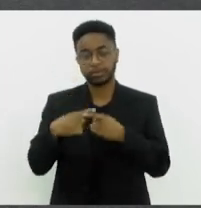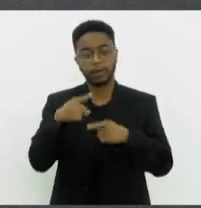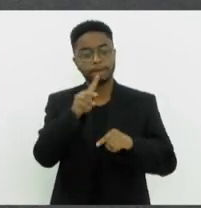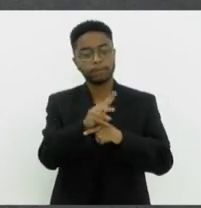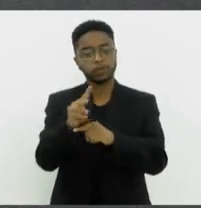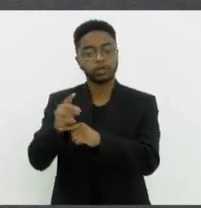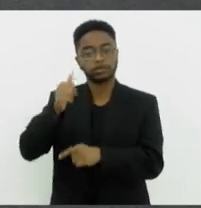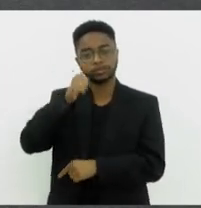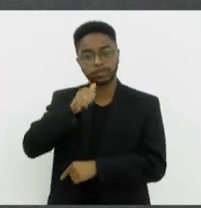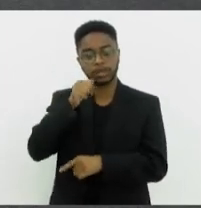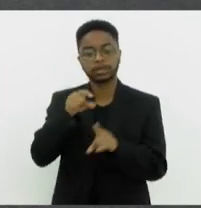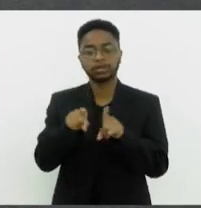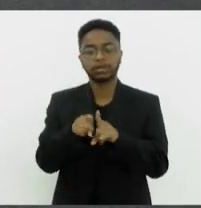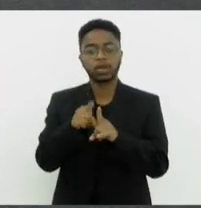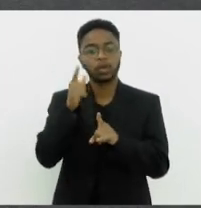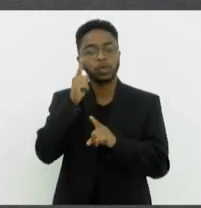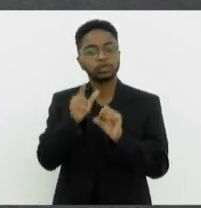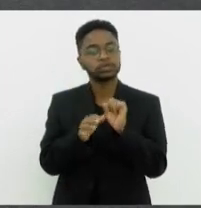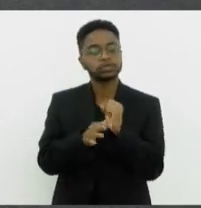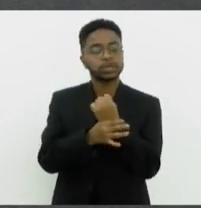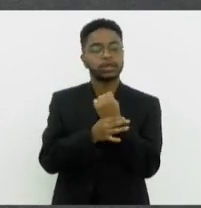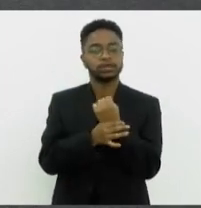e garante aí que ela seja